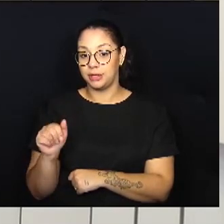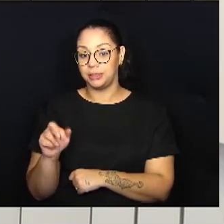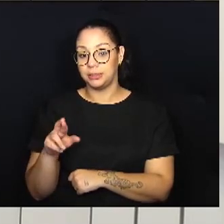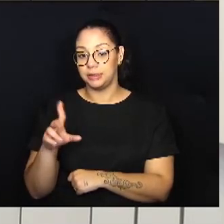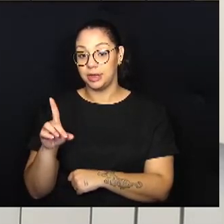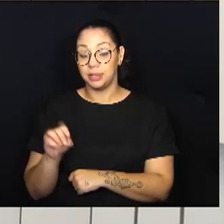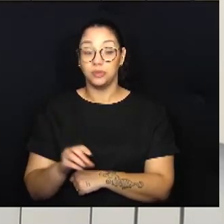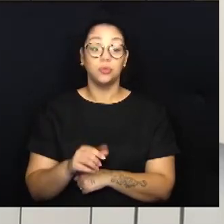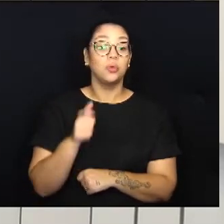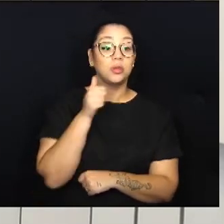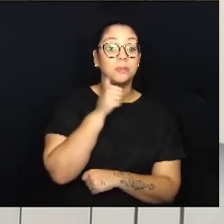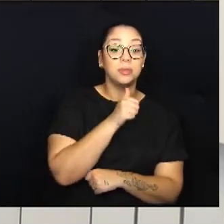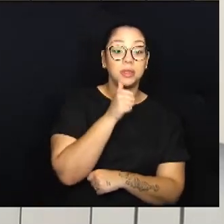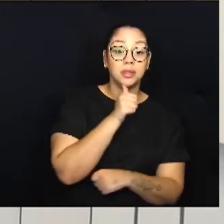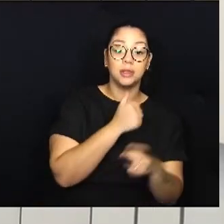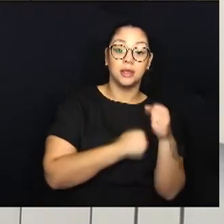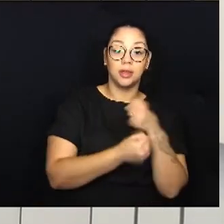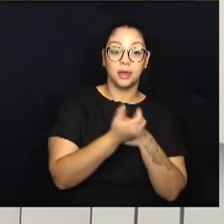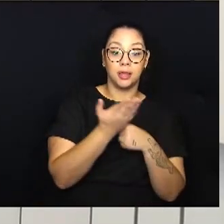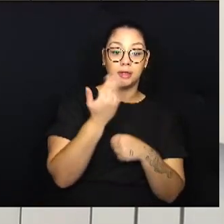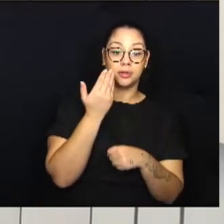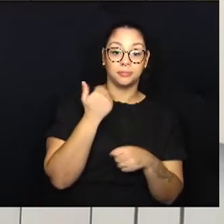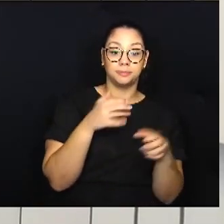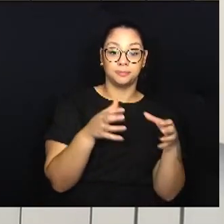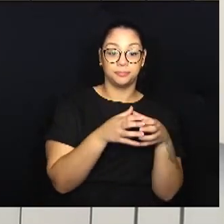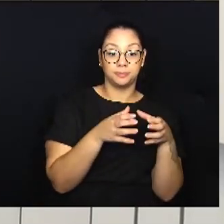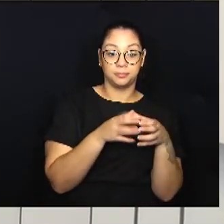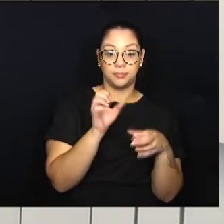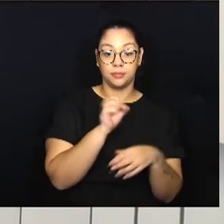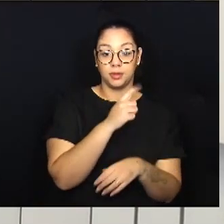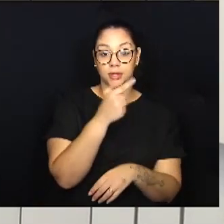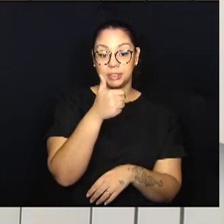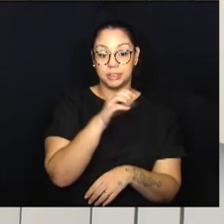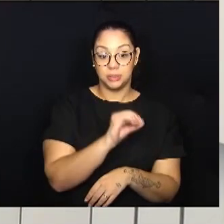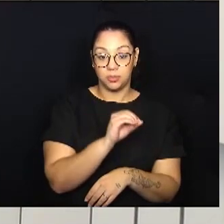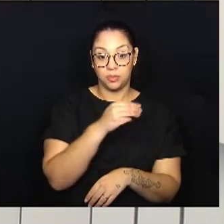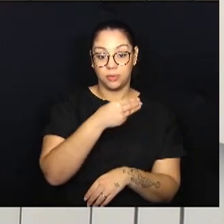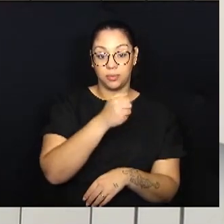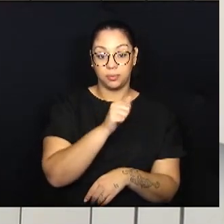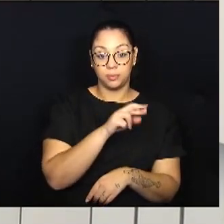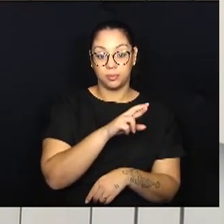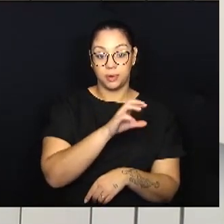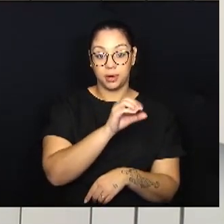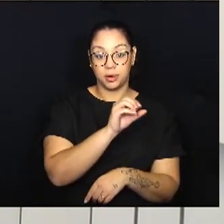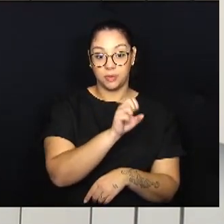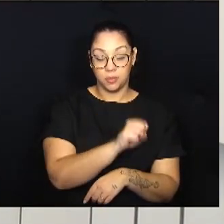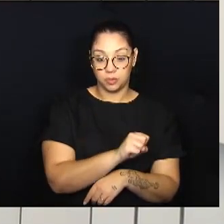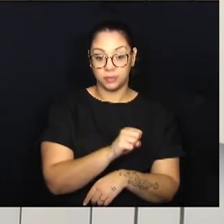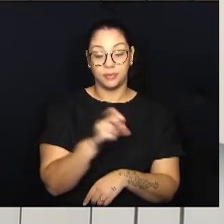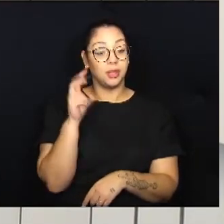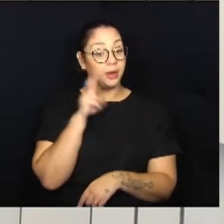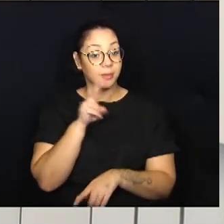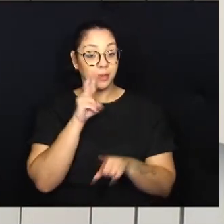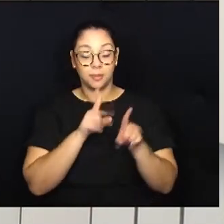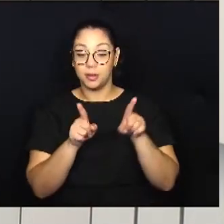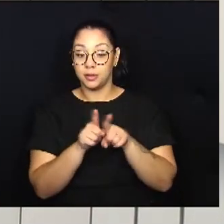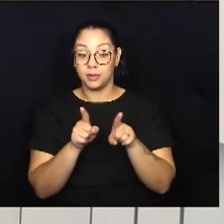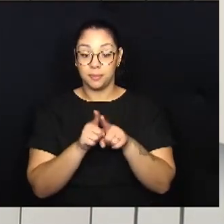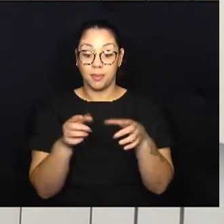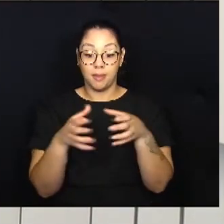ficou o ano passado para a equipe do São Marcos. E a gente lembra que o time campeão da Taça das